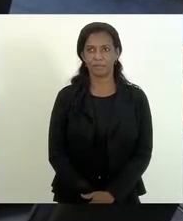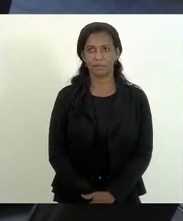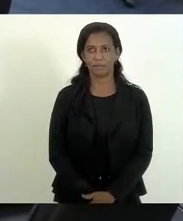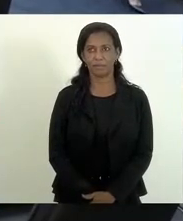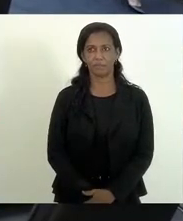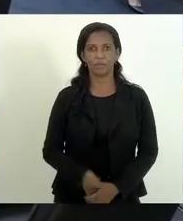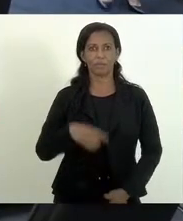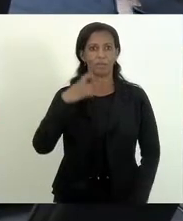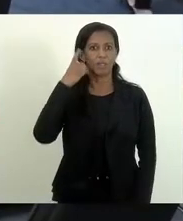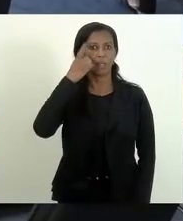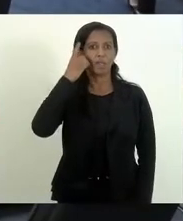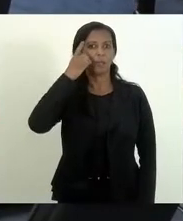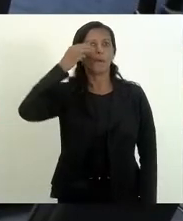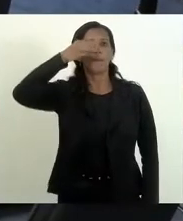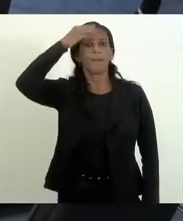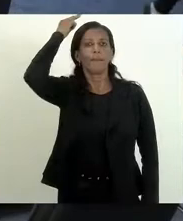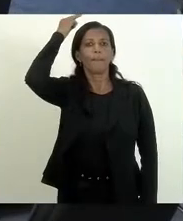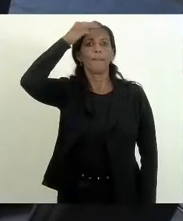Deputado Márcio.